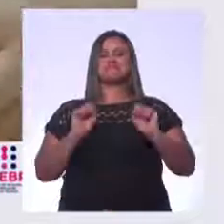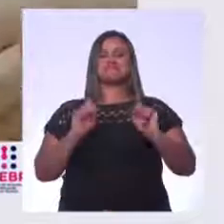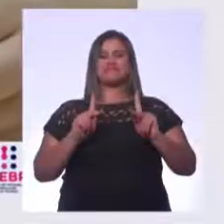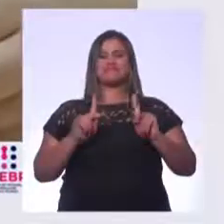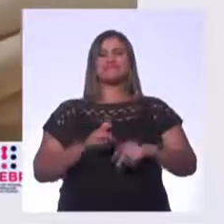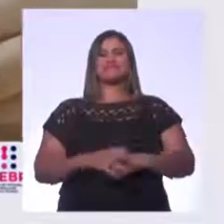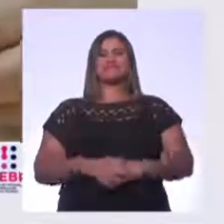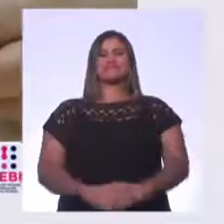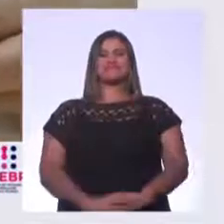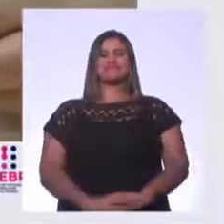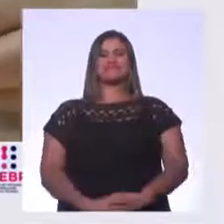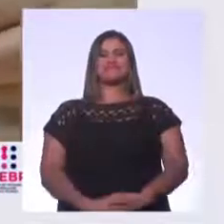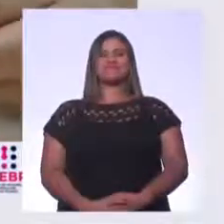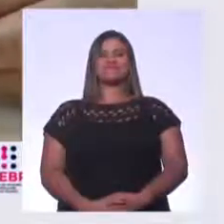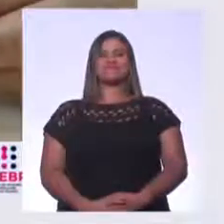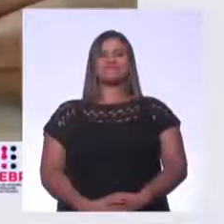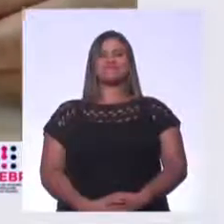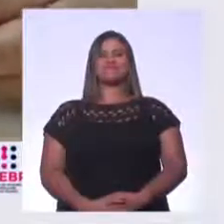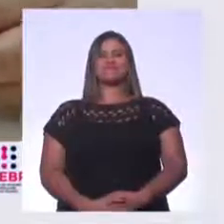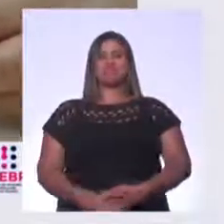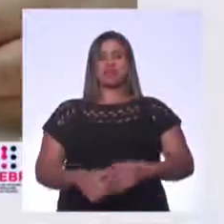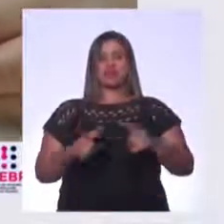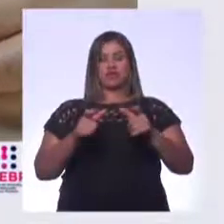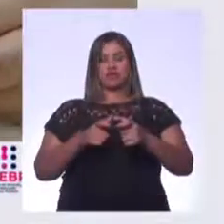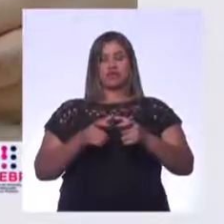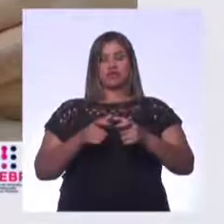Então, nós temos aqui o gerador